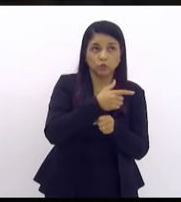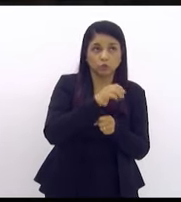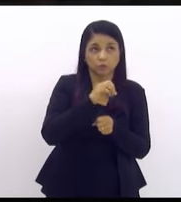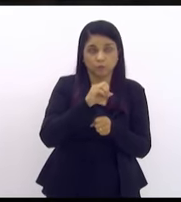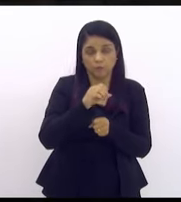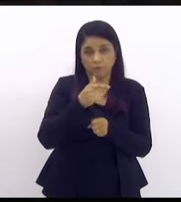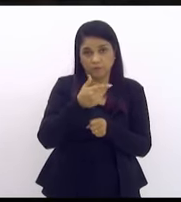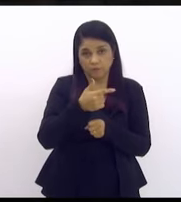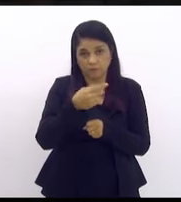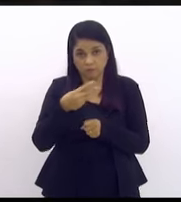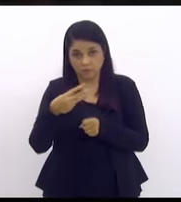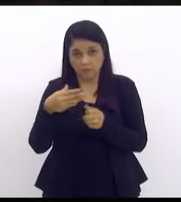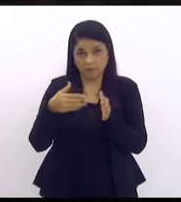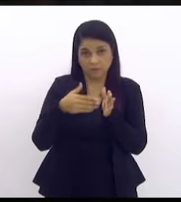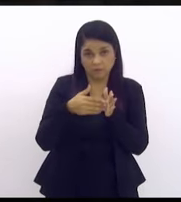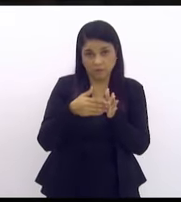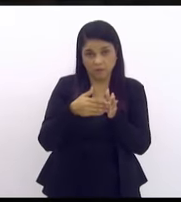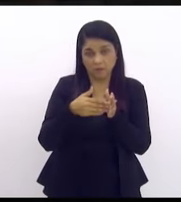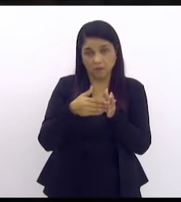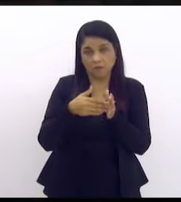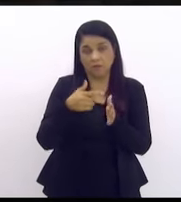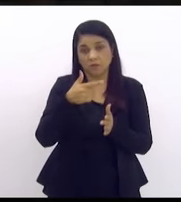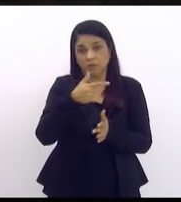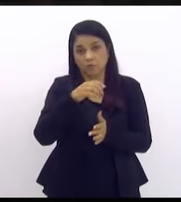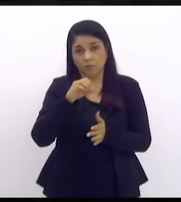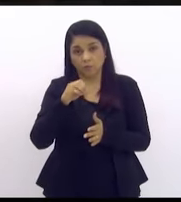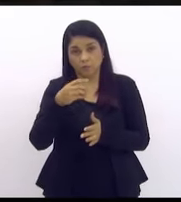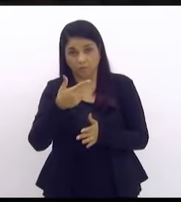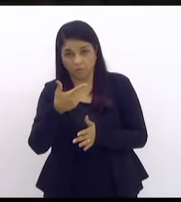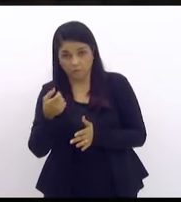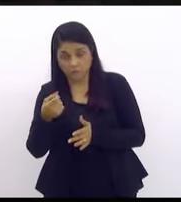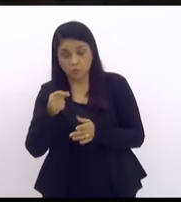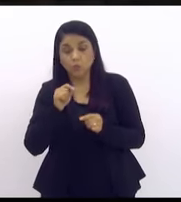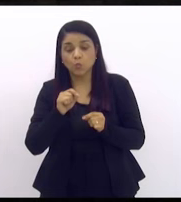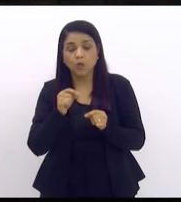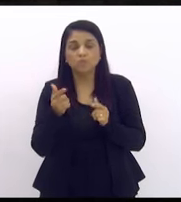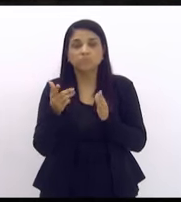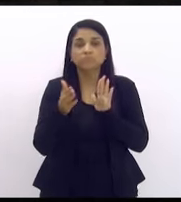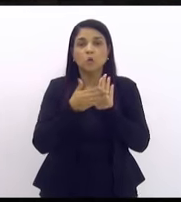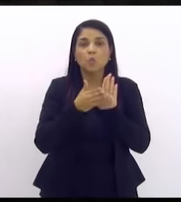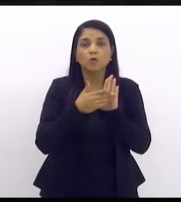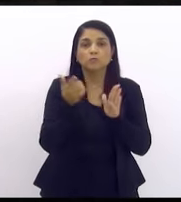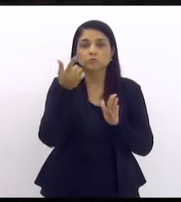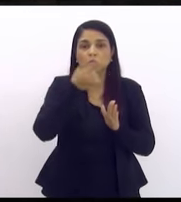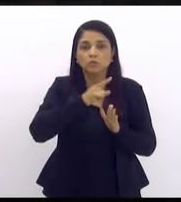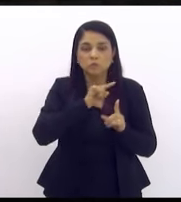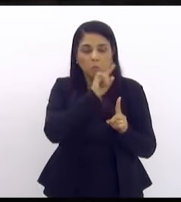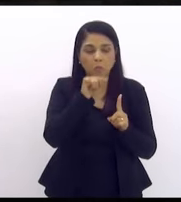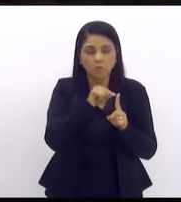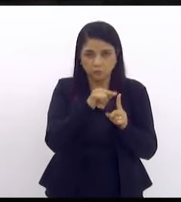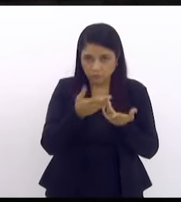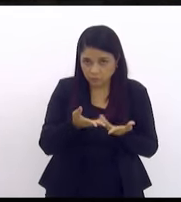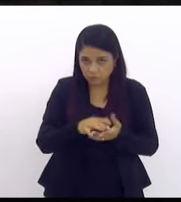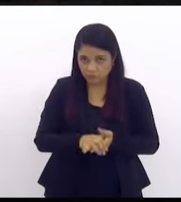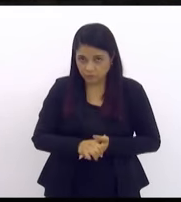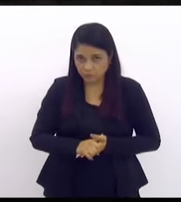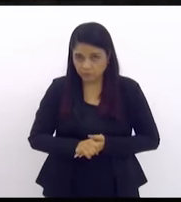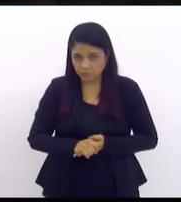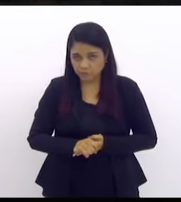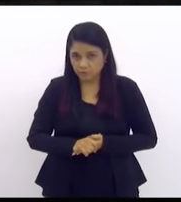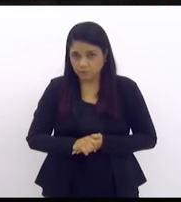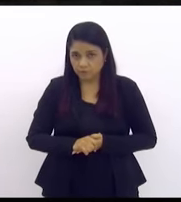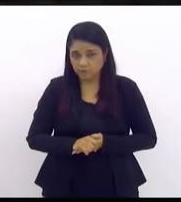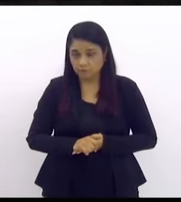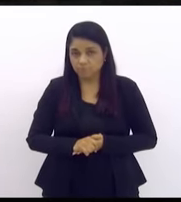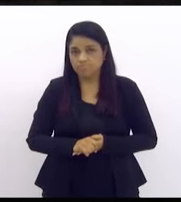até 2020, o que é que foi de fato implementado. Então, e